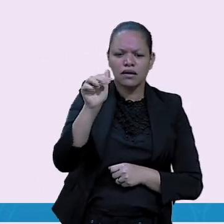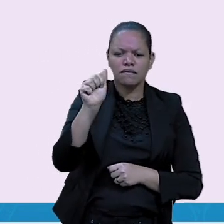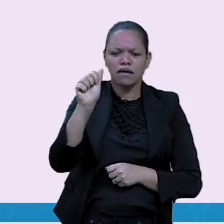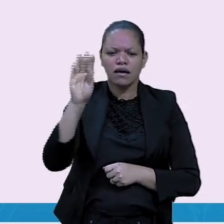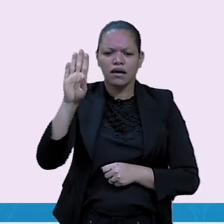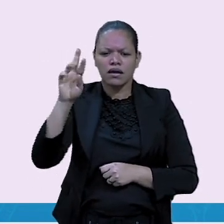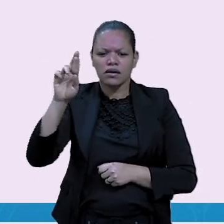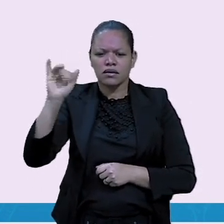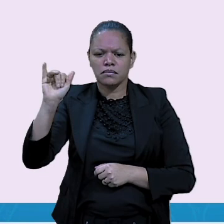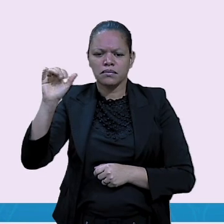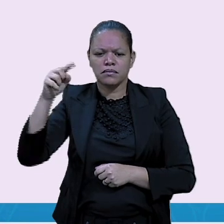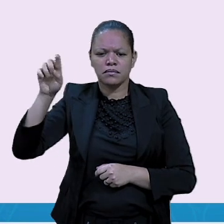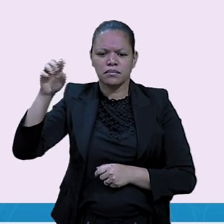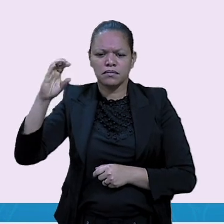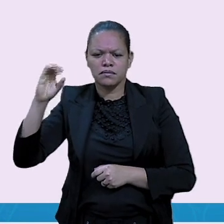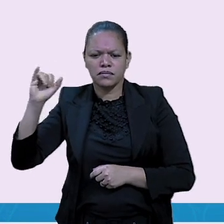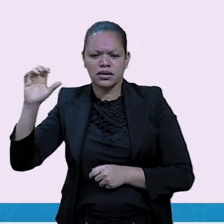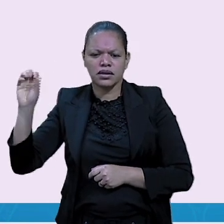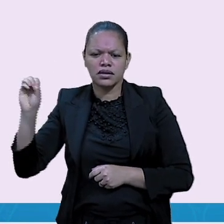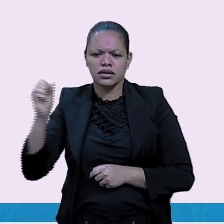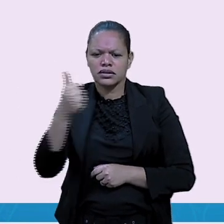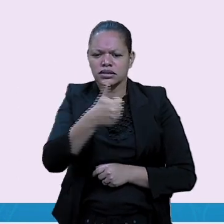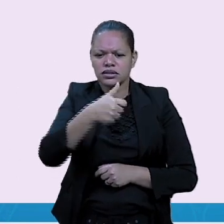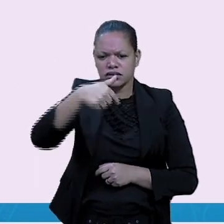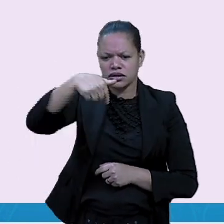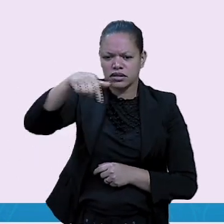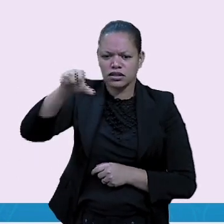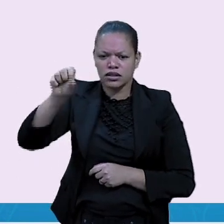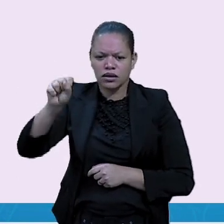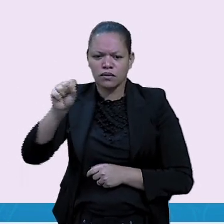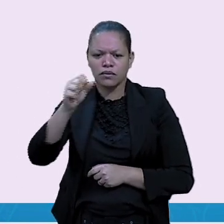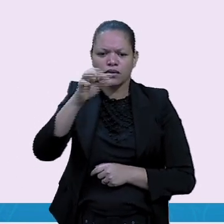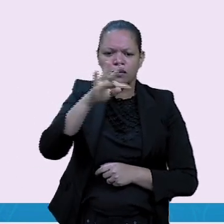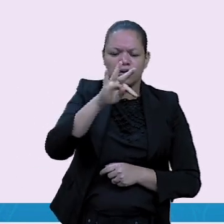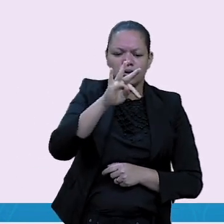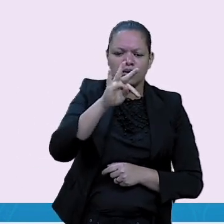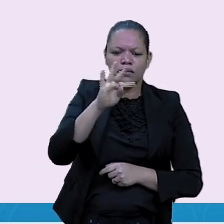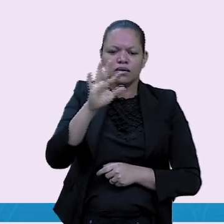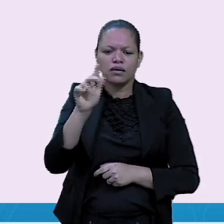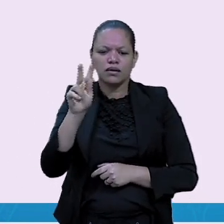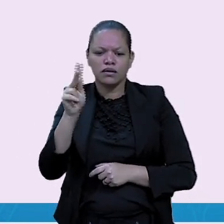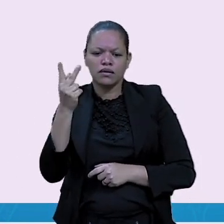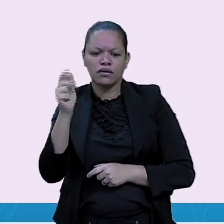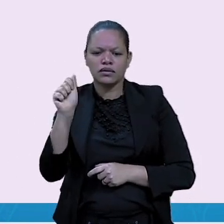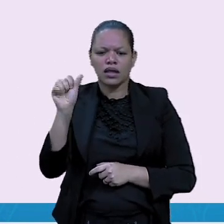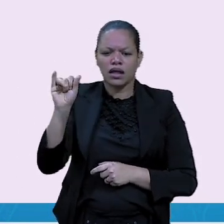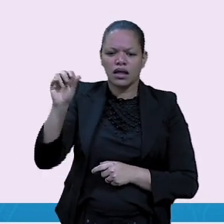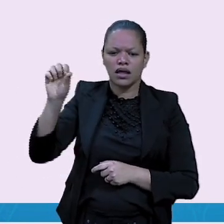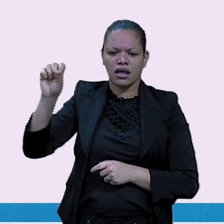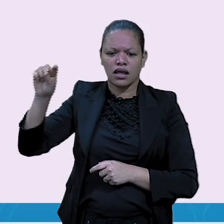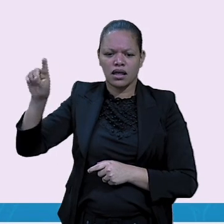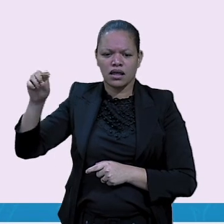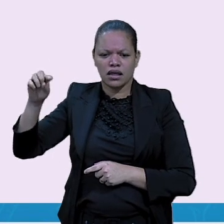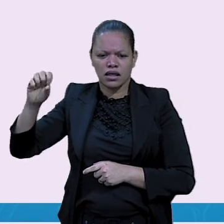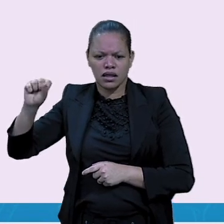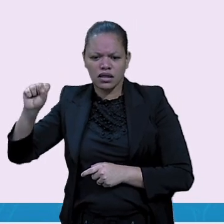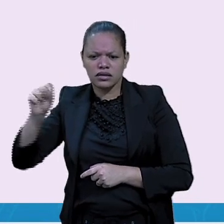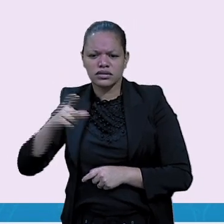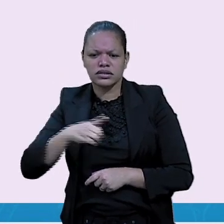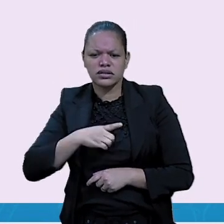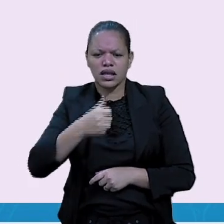178 centímetros. A Thaís tem 154 e a Maria, 169